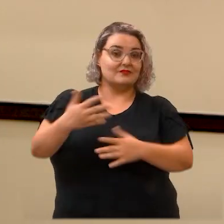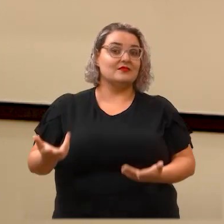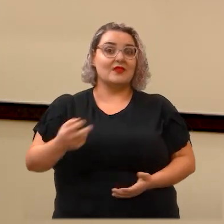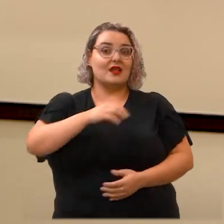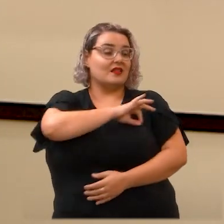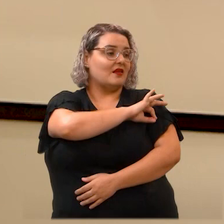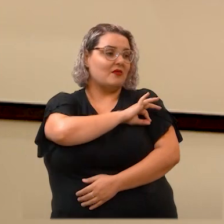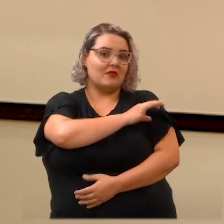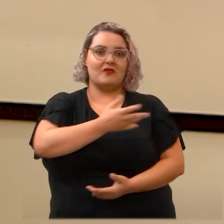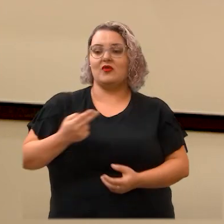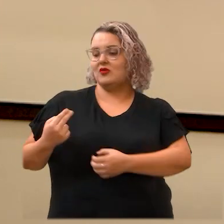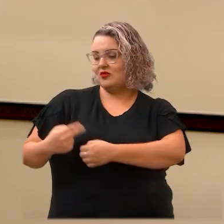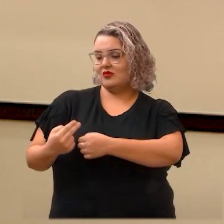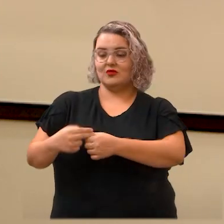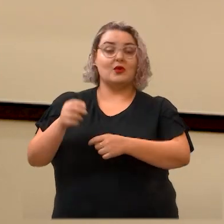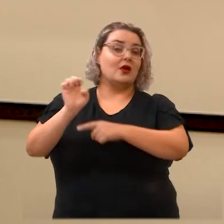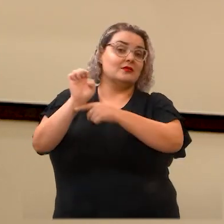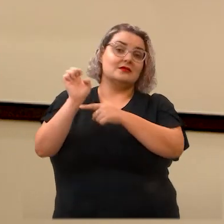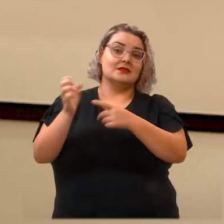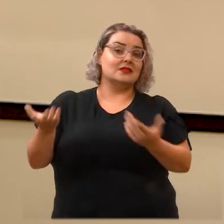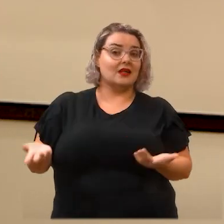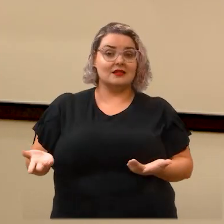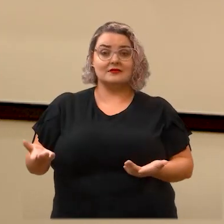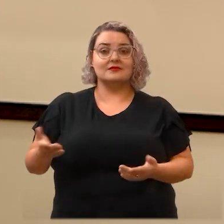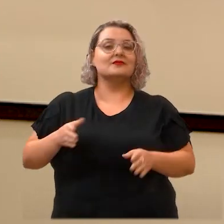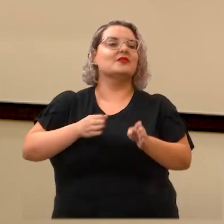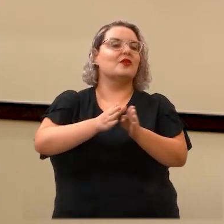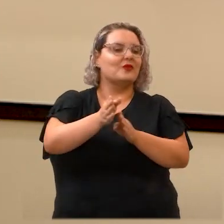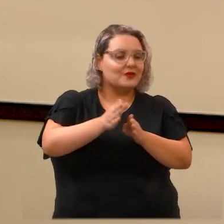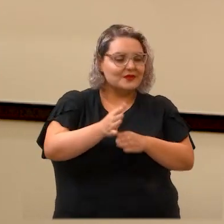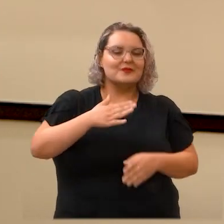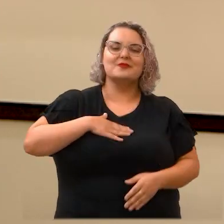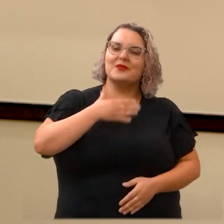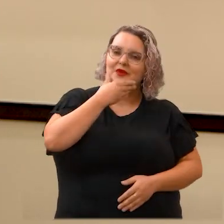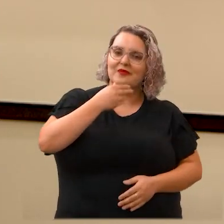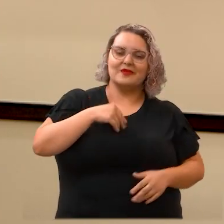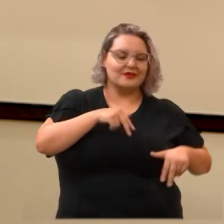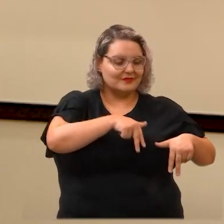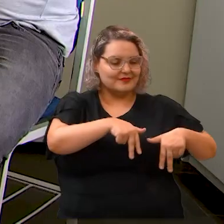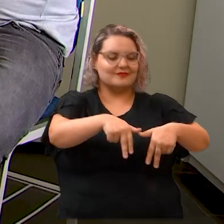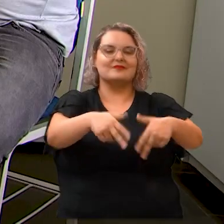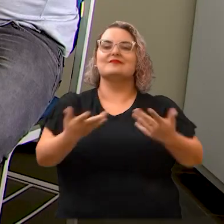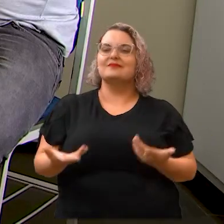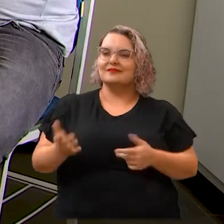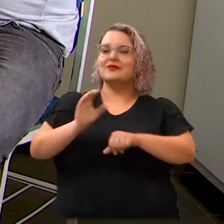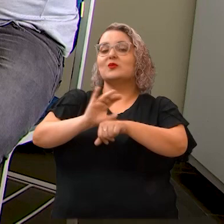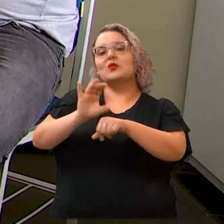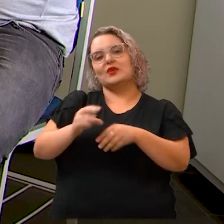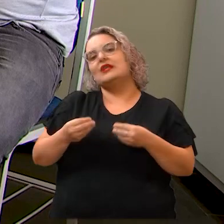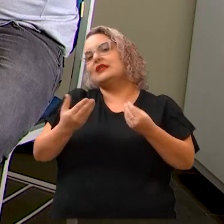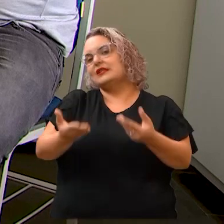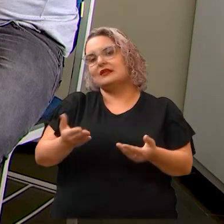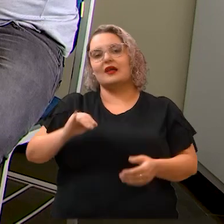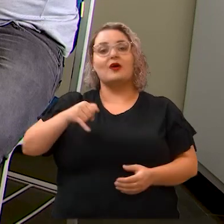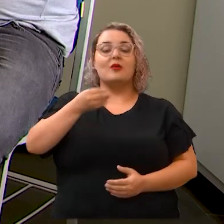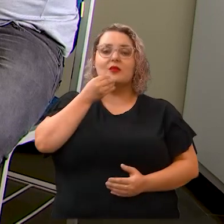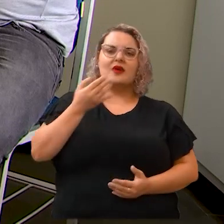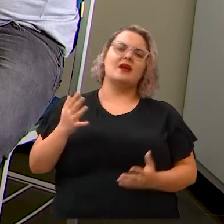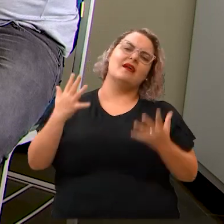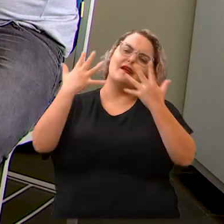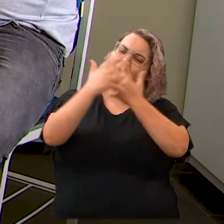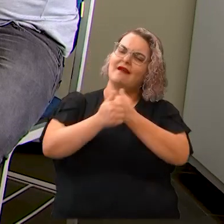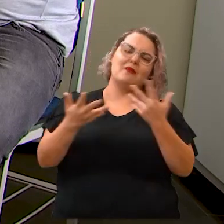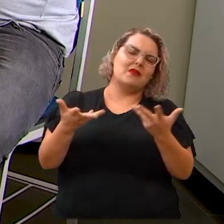de tal da prefeitura ou da Unicamp do estado e eu tô aconselhando meu filho a vir estudar aquilo que você tem aí de oportunidade para ele